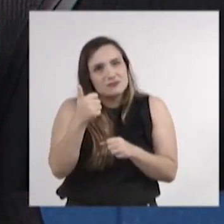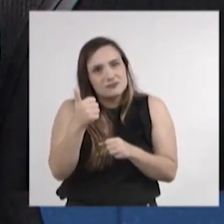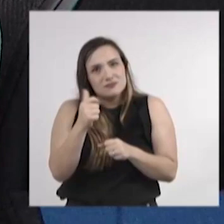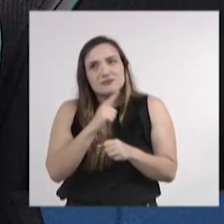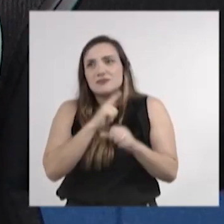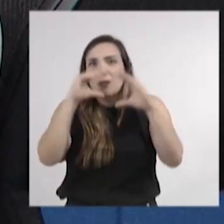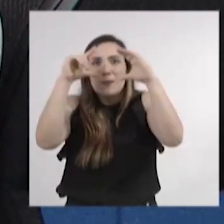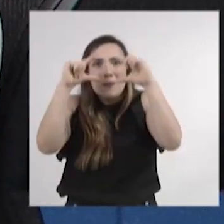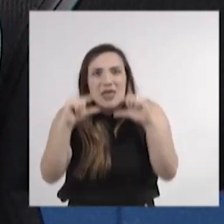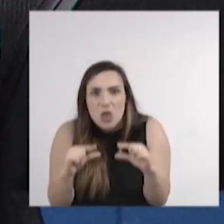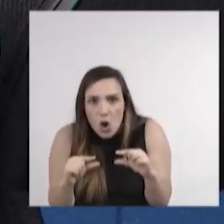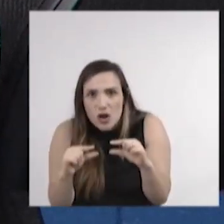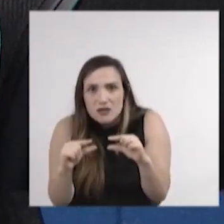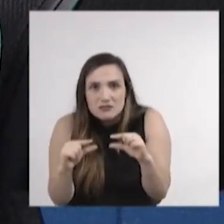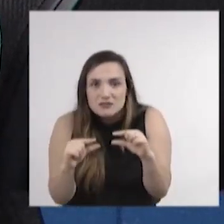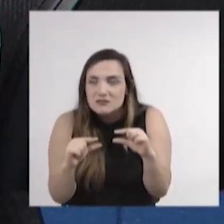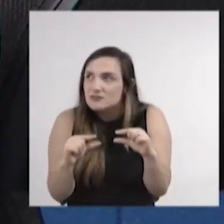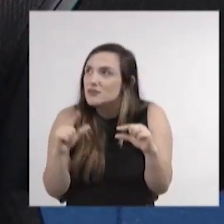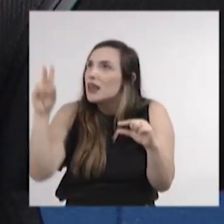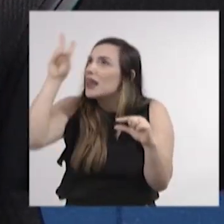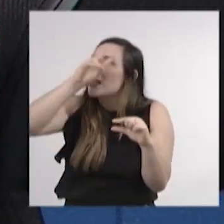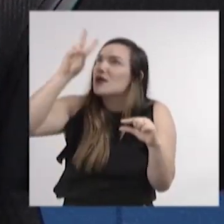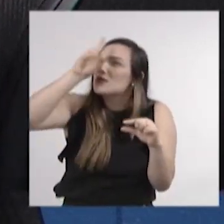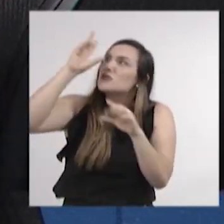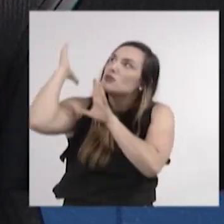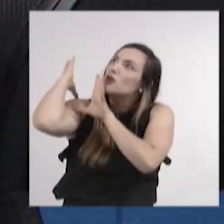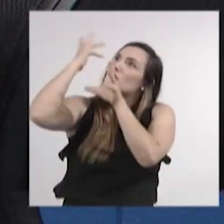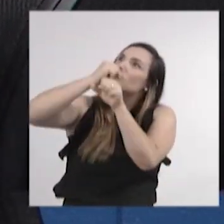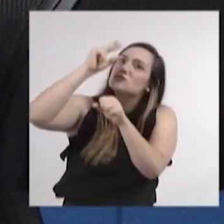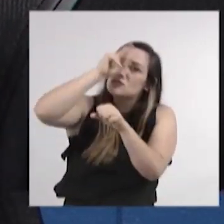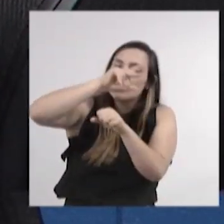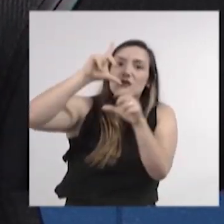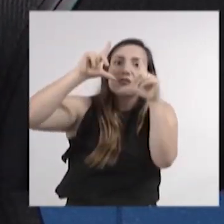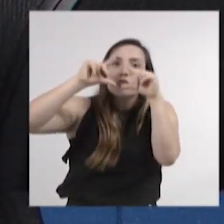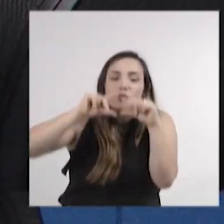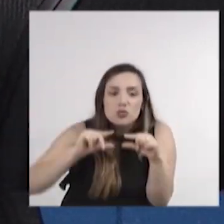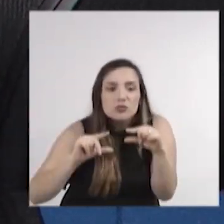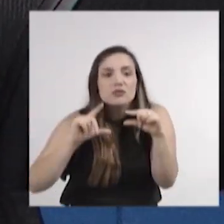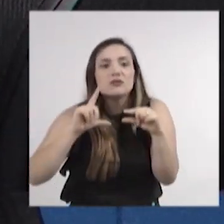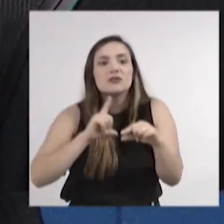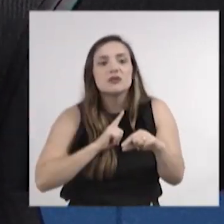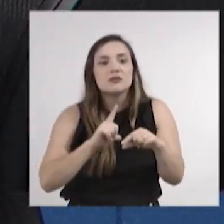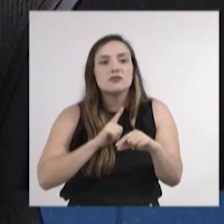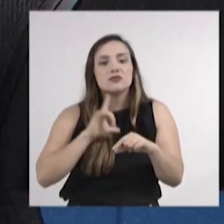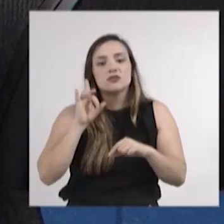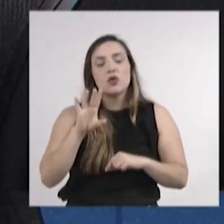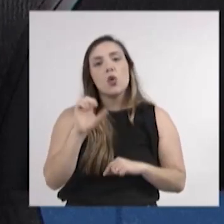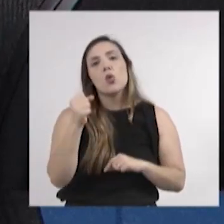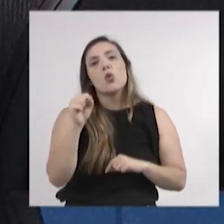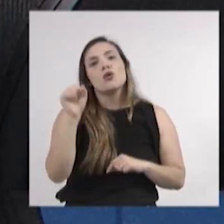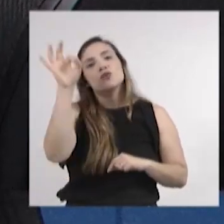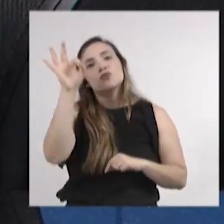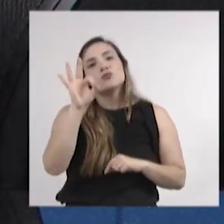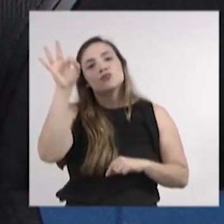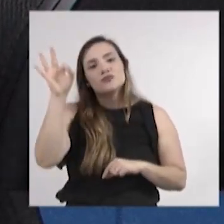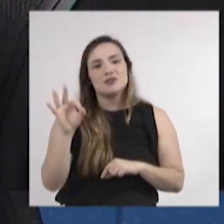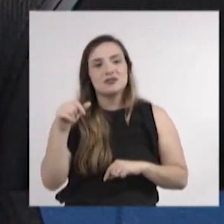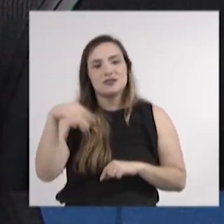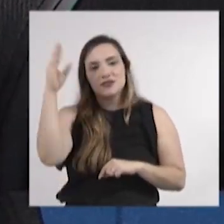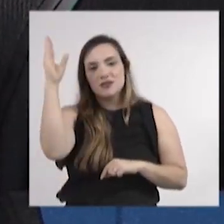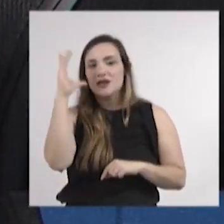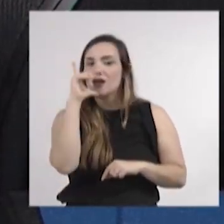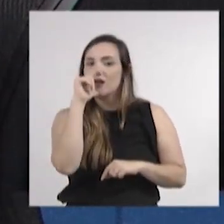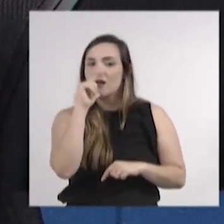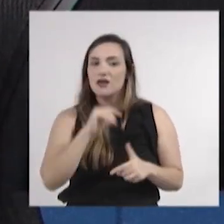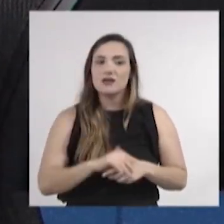tivemos o menor, no nosso histórico de afluências, foi o menor histórico. Nós respondemos por 8% da geração brasileira,